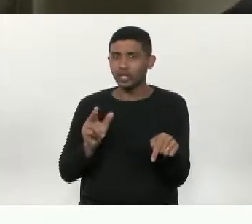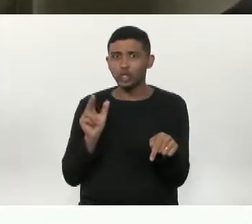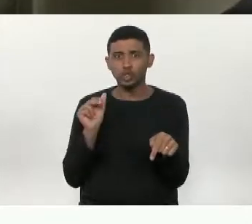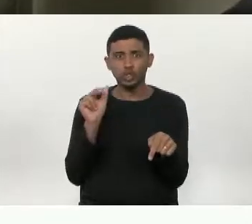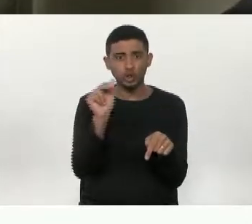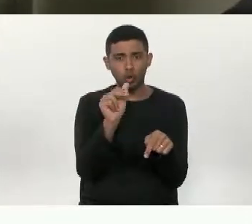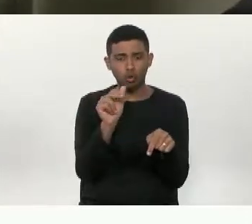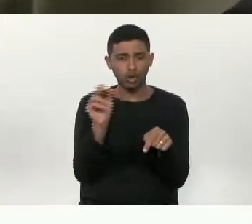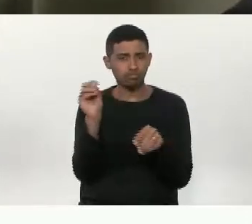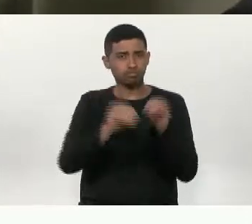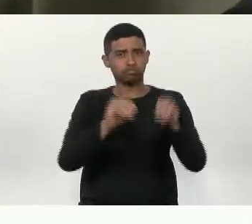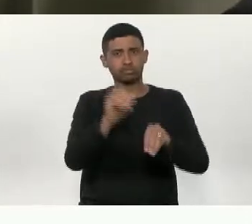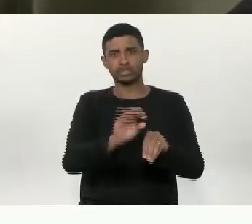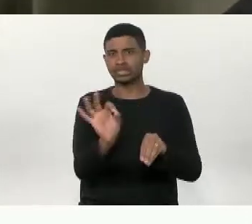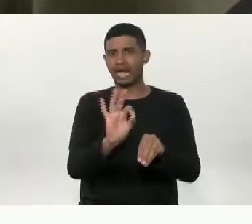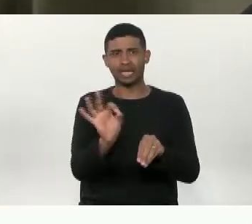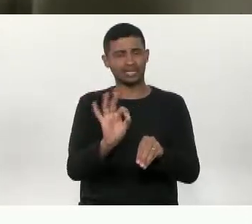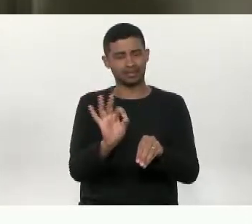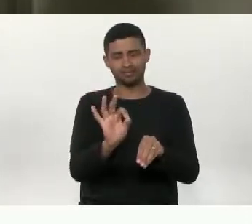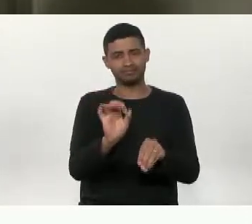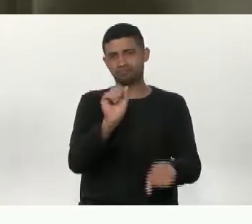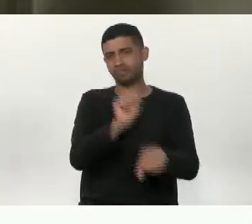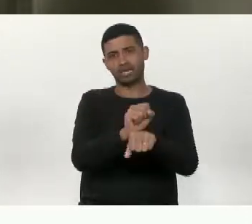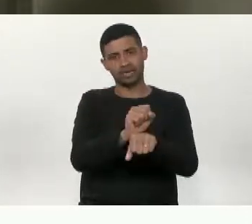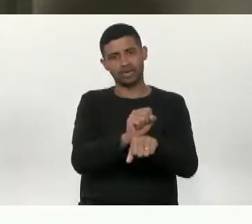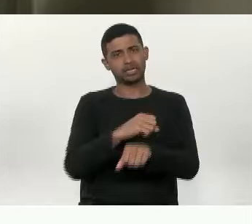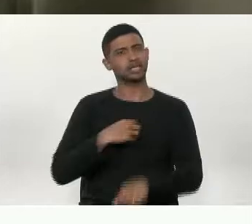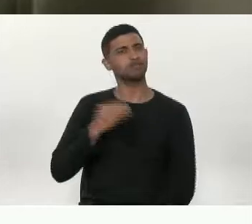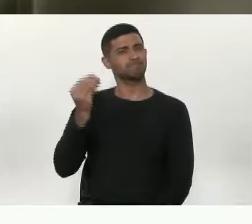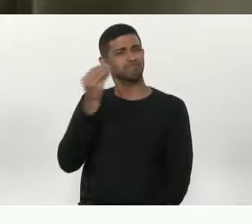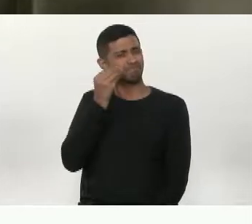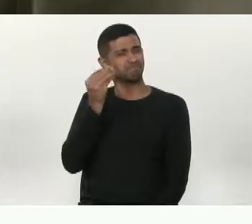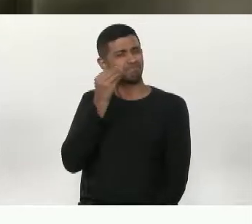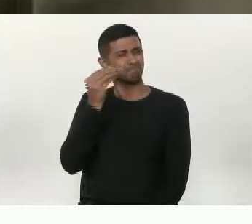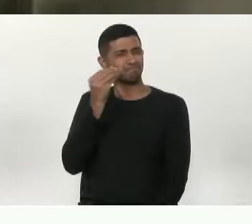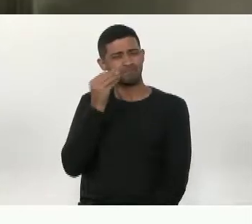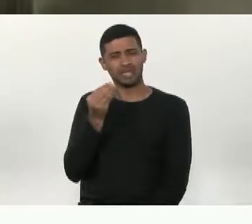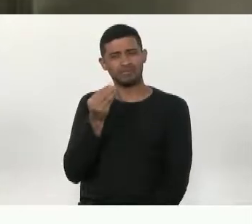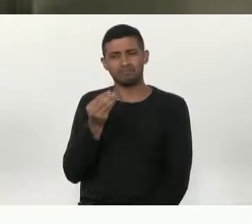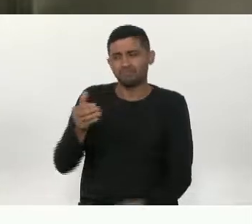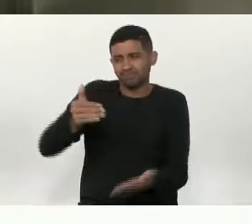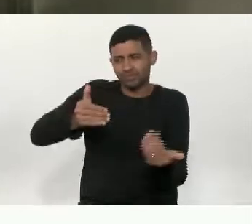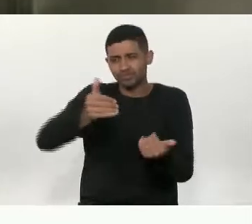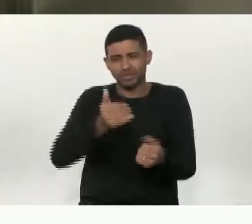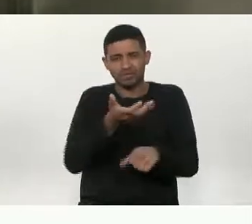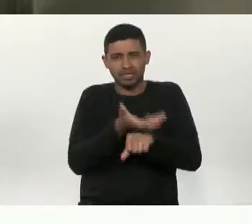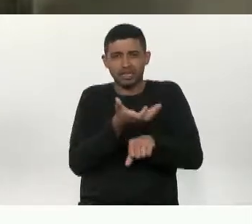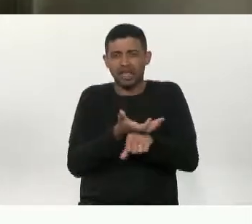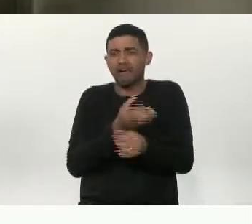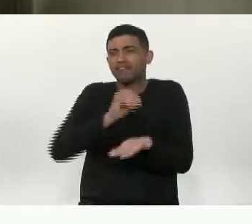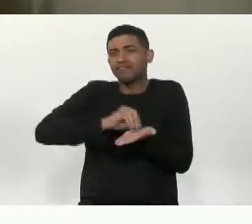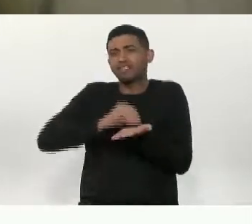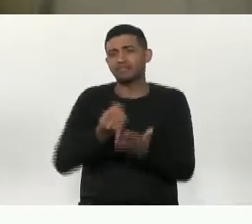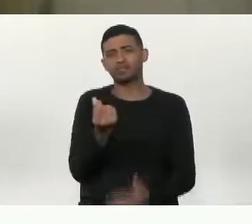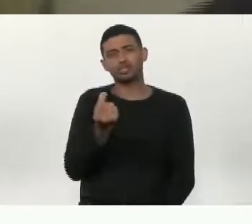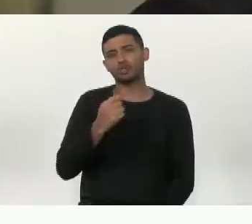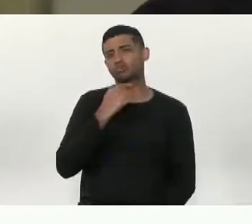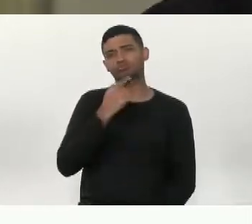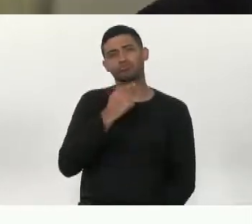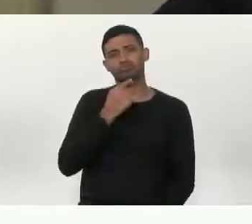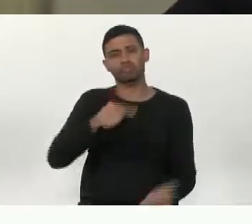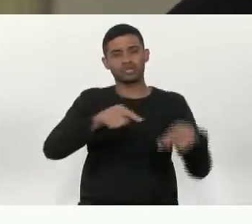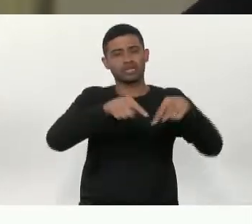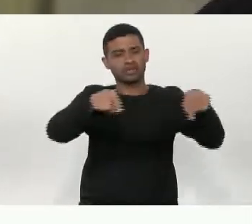está lá na central, só que não está funcionando. Tentei instalá-la, mas por falta de verba não conseguimos instalar essa